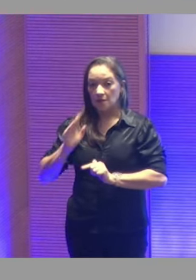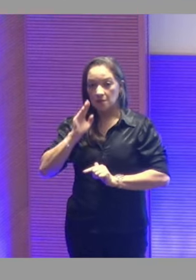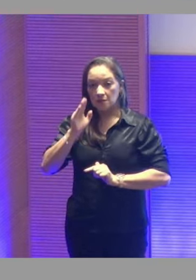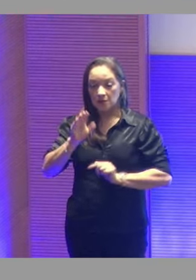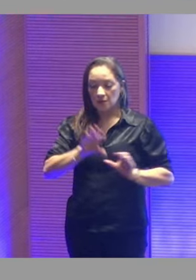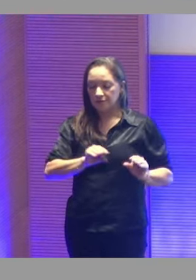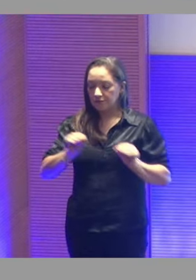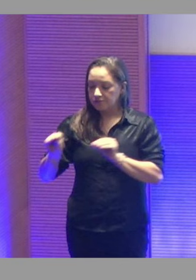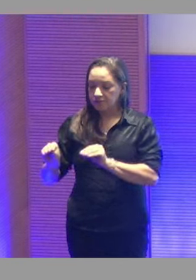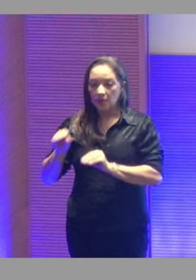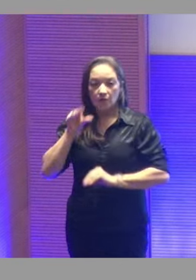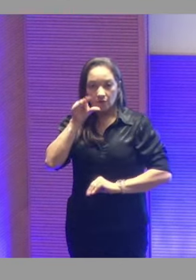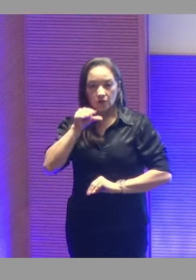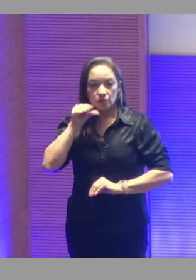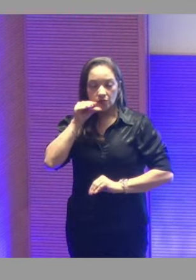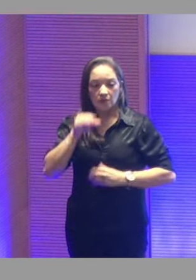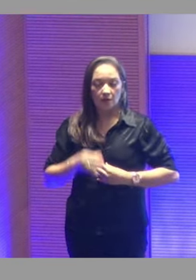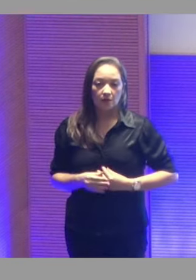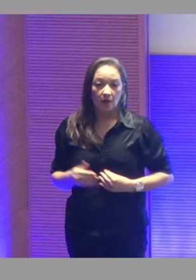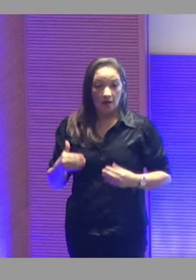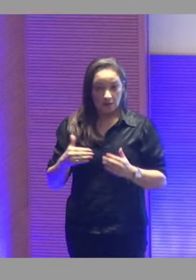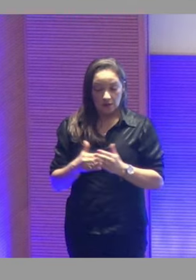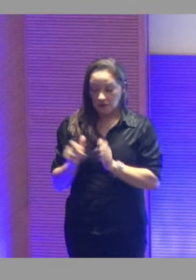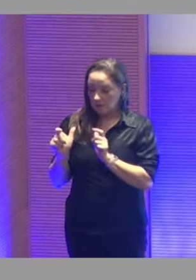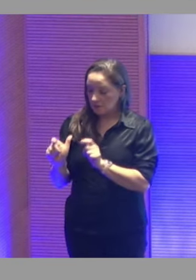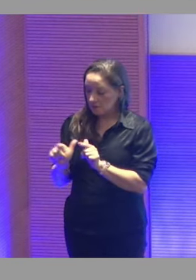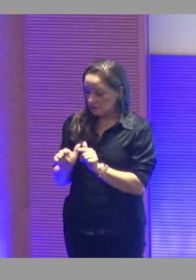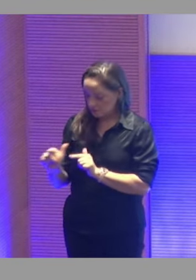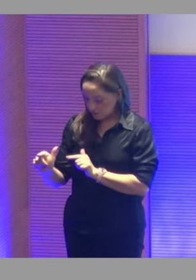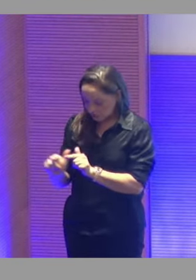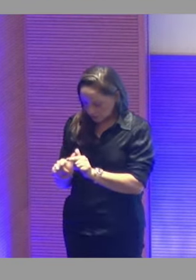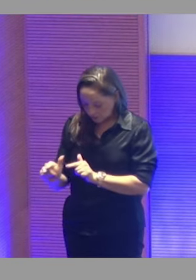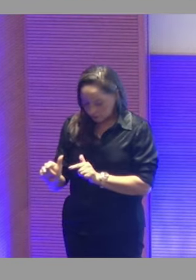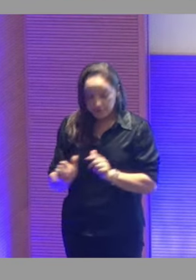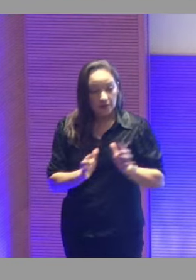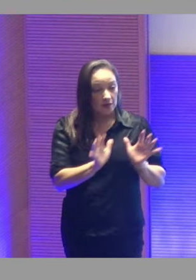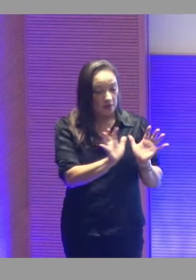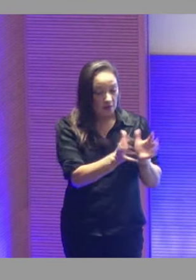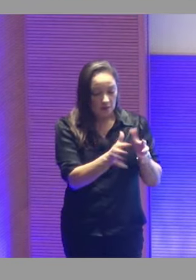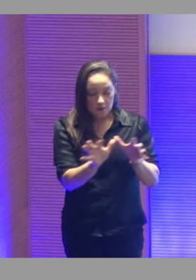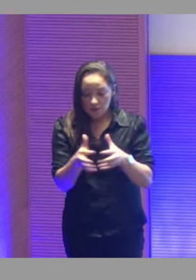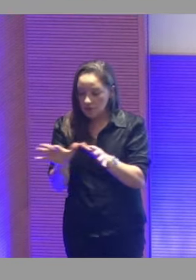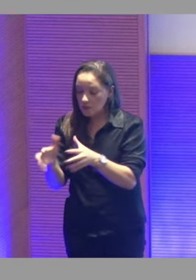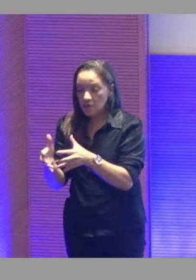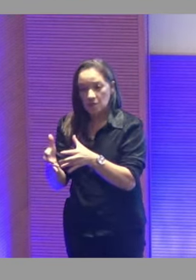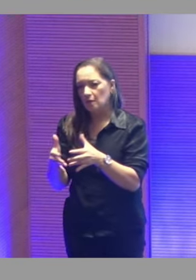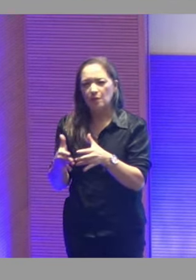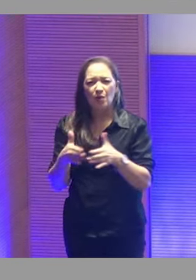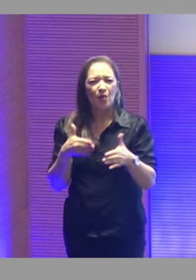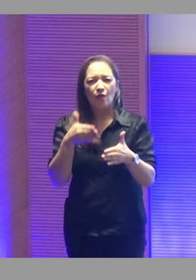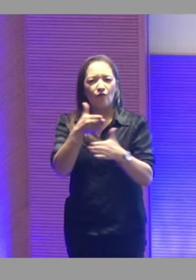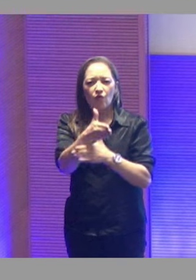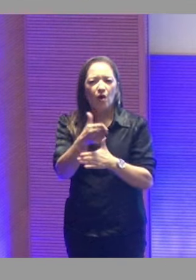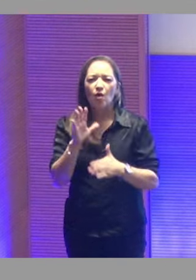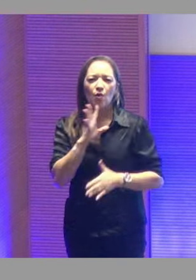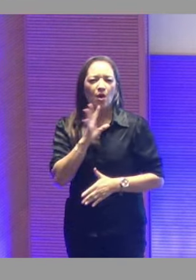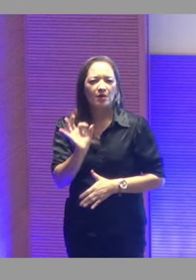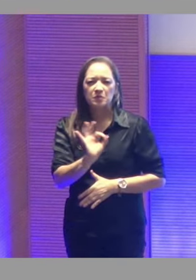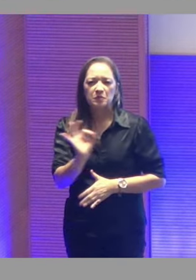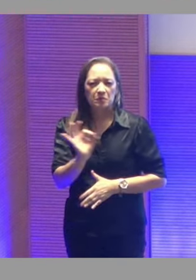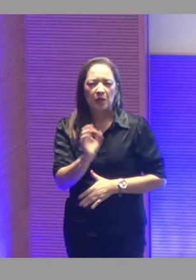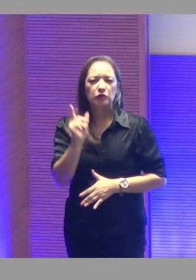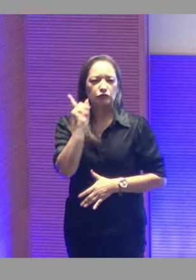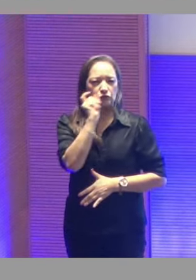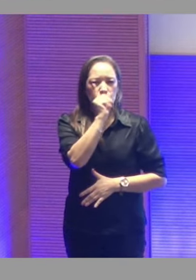no seu ambiente né no seu domicílio ou ambiente de trabalho então essas ceg orias a gente entende que não há uma fronteira de conhecimento não há uma grande